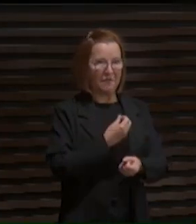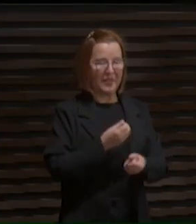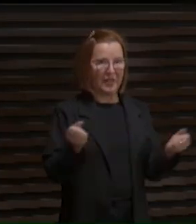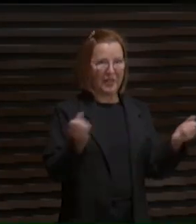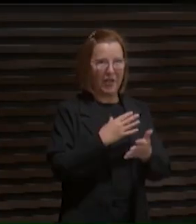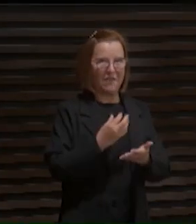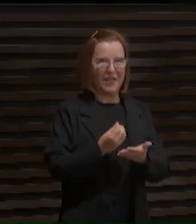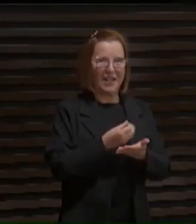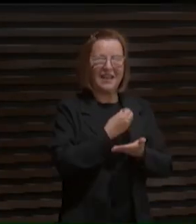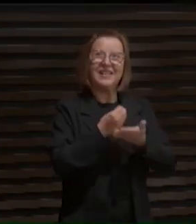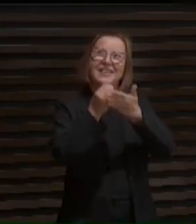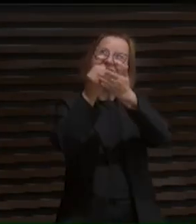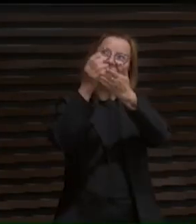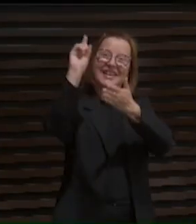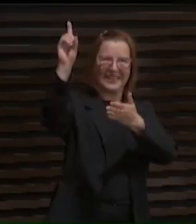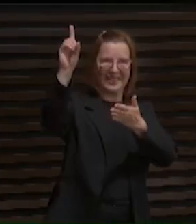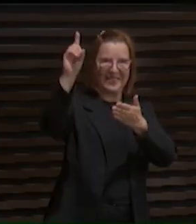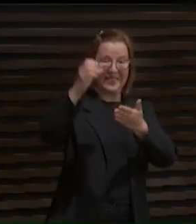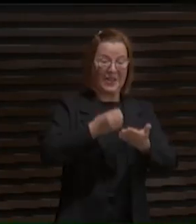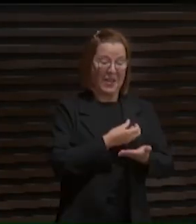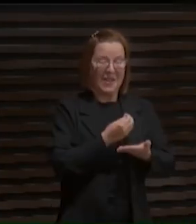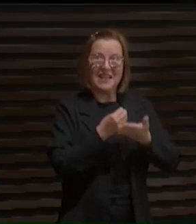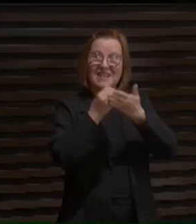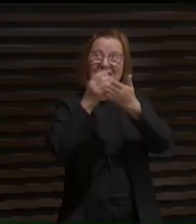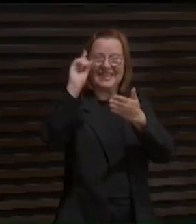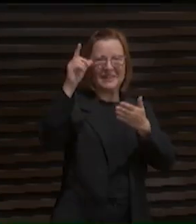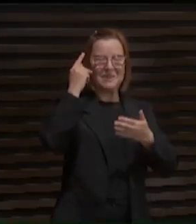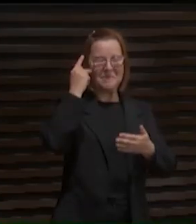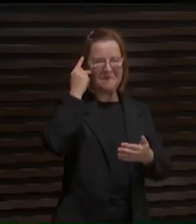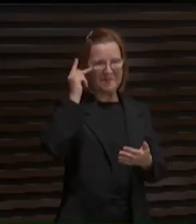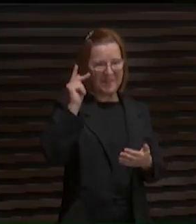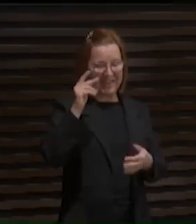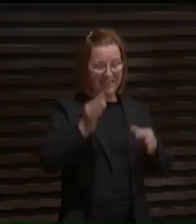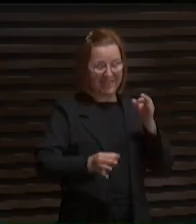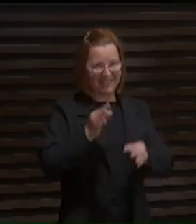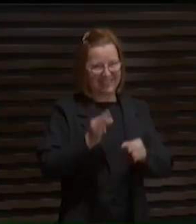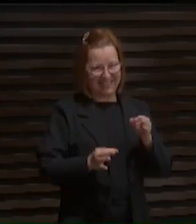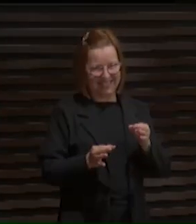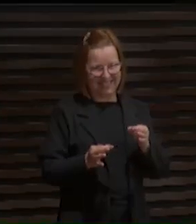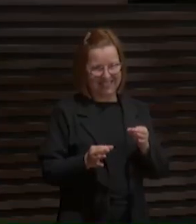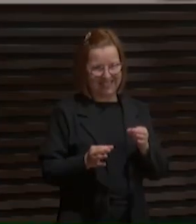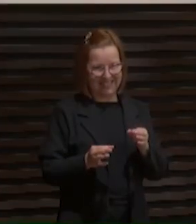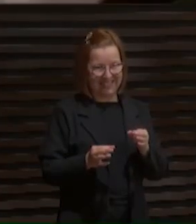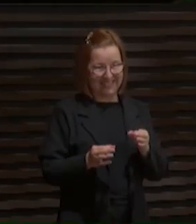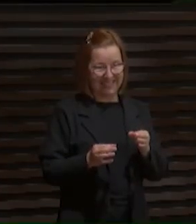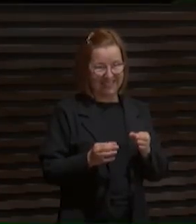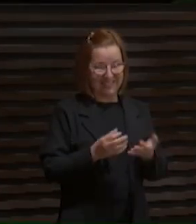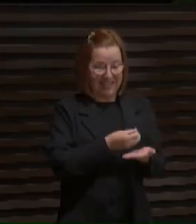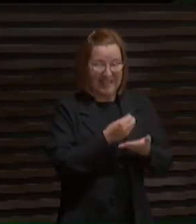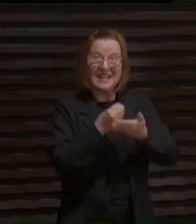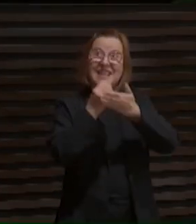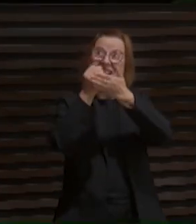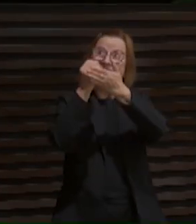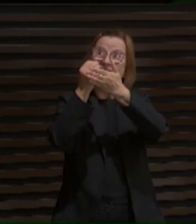E ofereçam os seus membros a Deus como instrumentos de justiça. Ofereçam-se a Deus e ofereçam